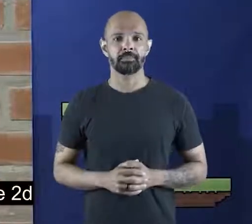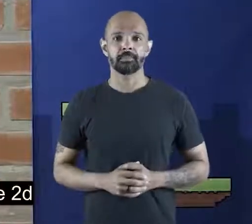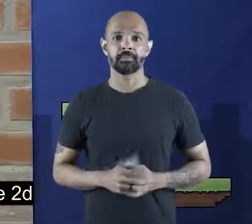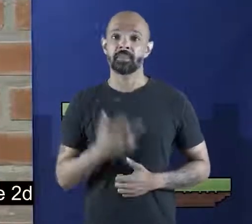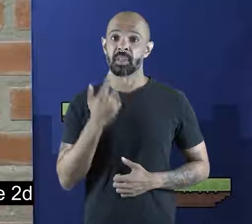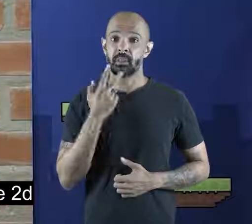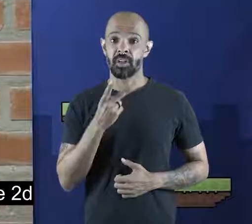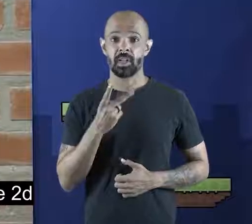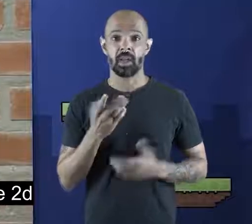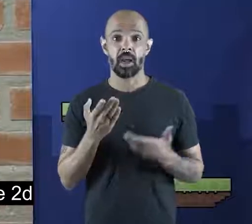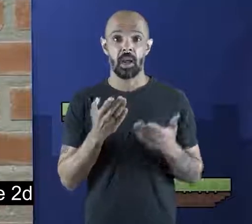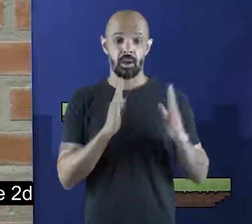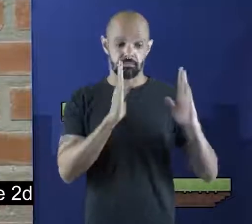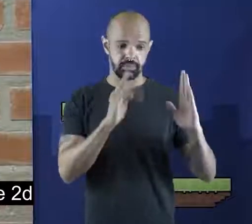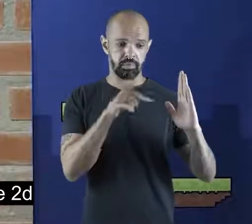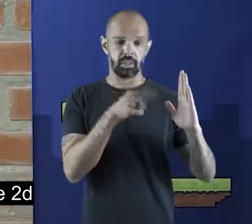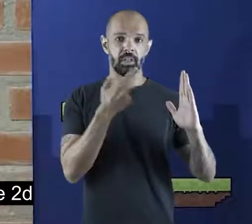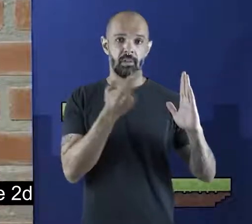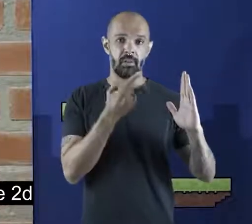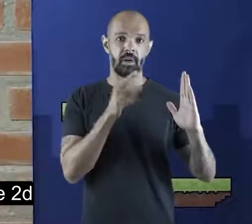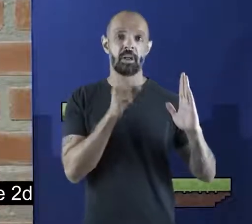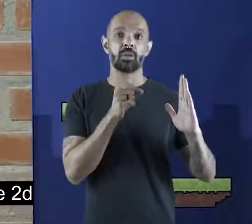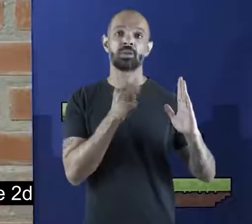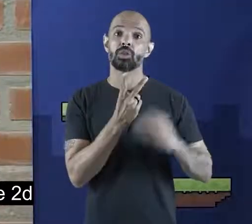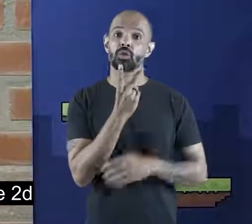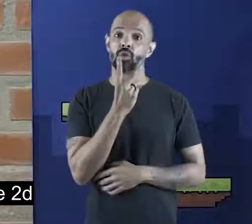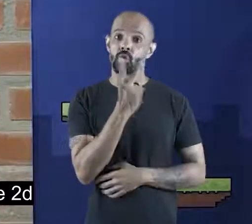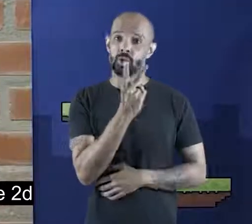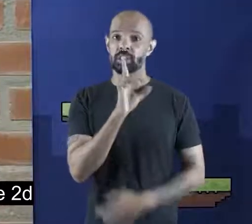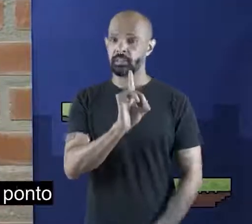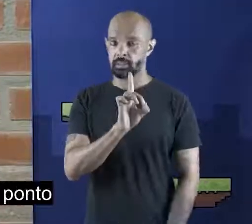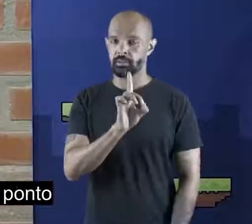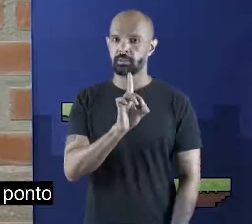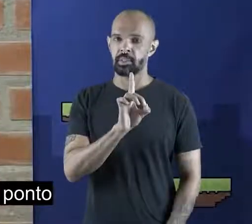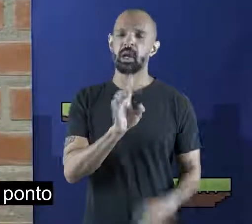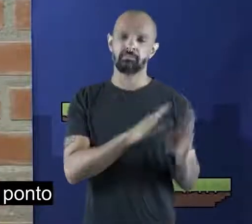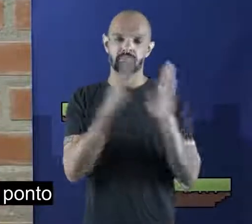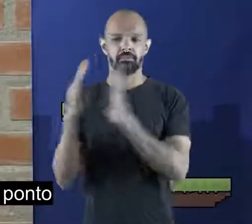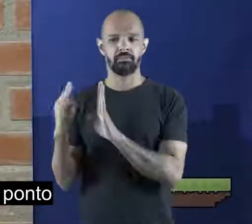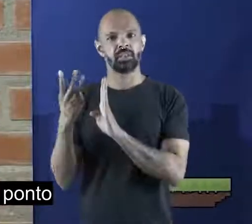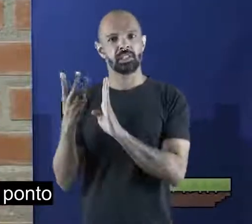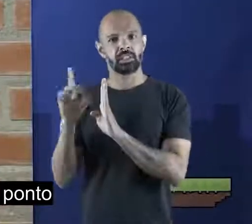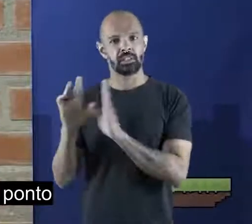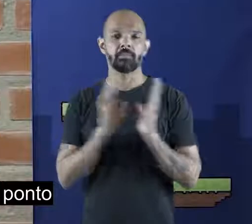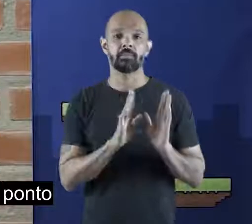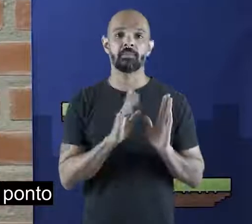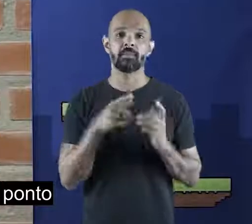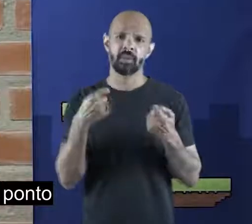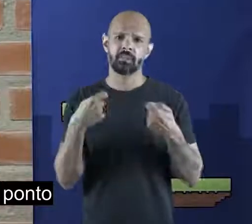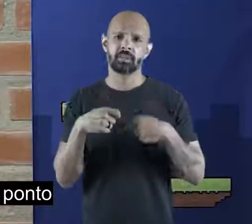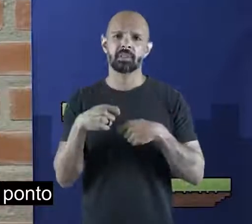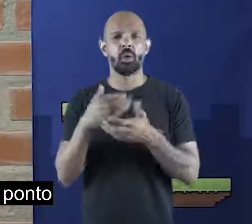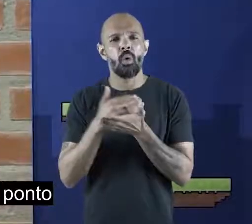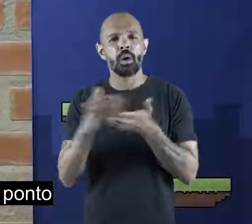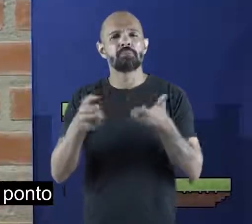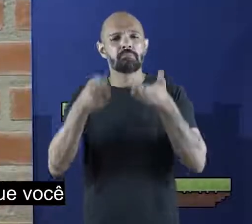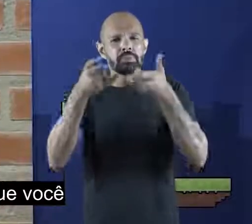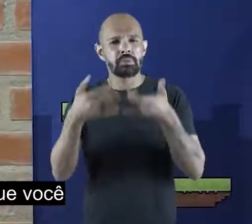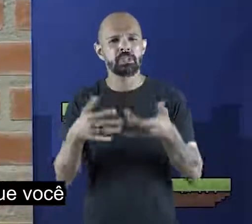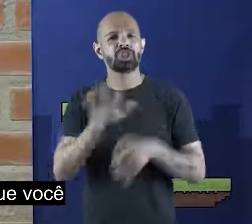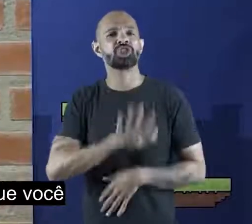falei, nessa primeira parte eu vou falar sobre 2D, depois eu vou falar sobre 3D, mas eu queria dar esse ponto inicial